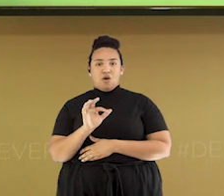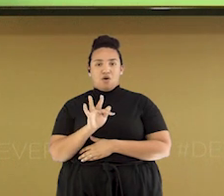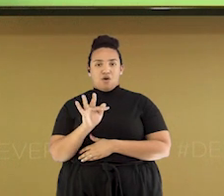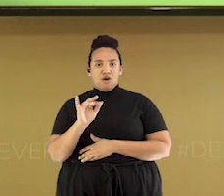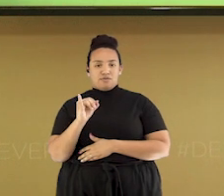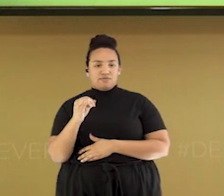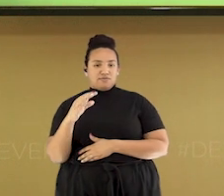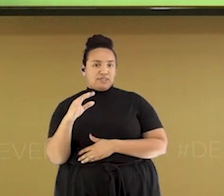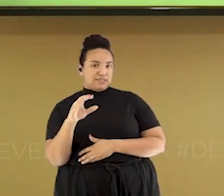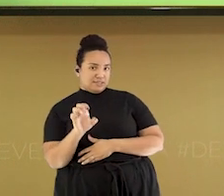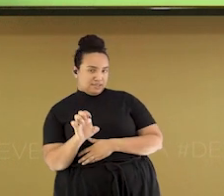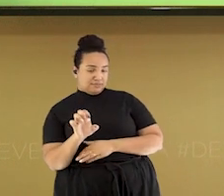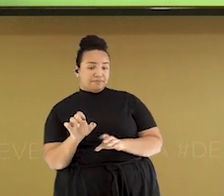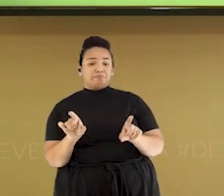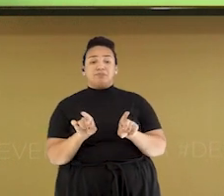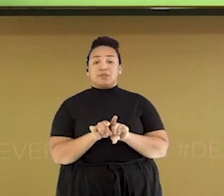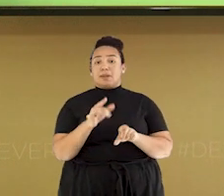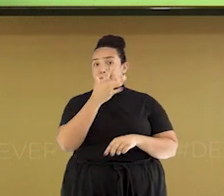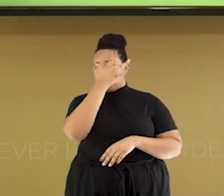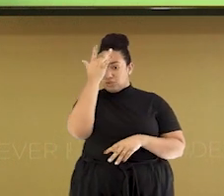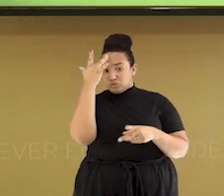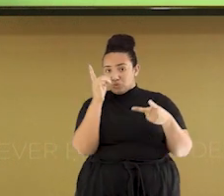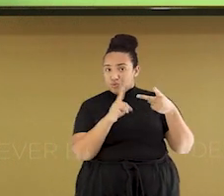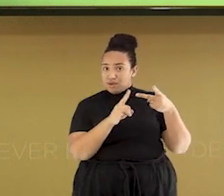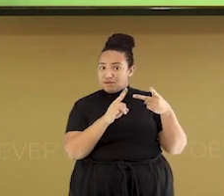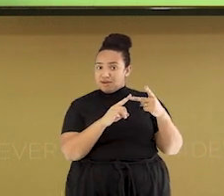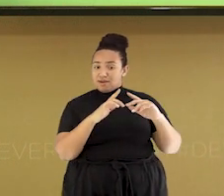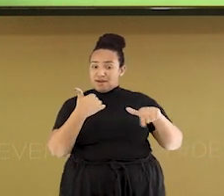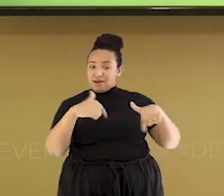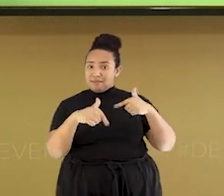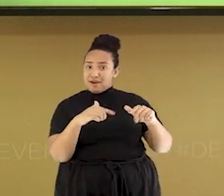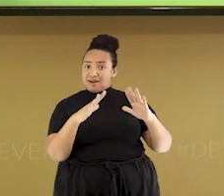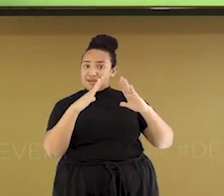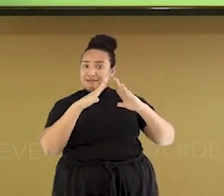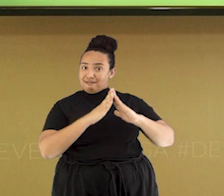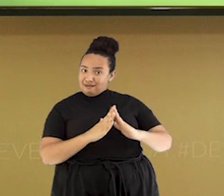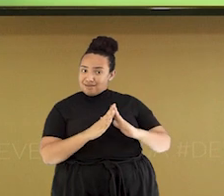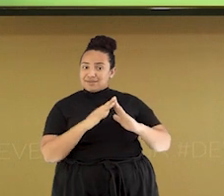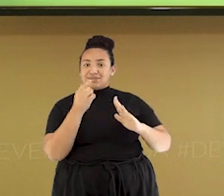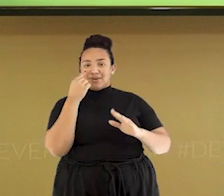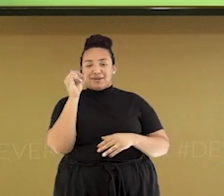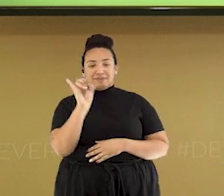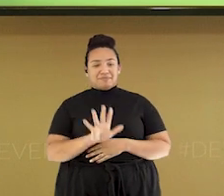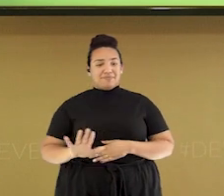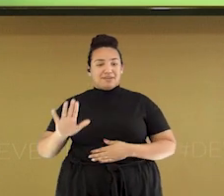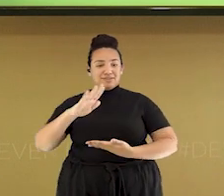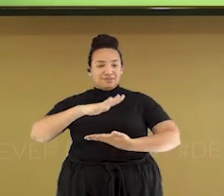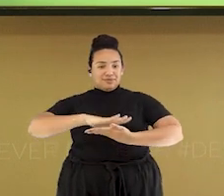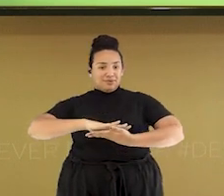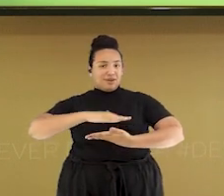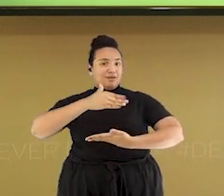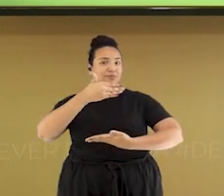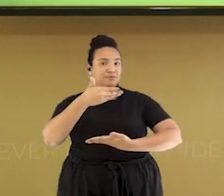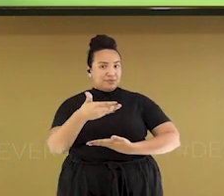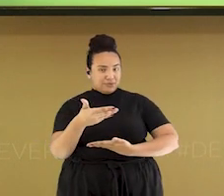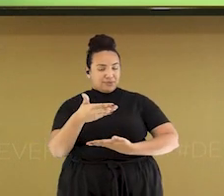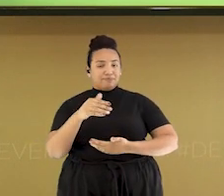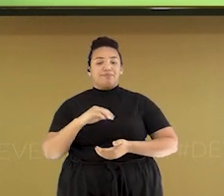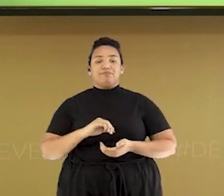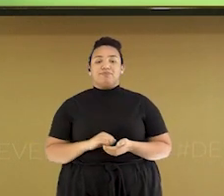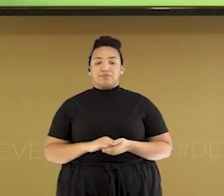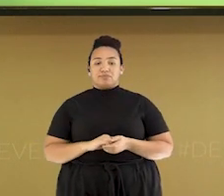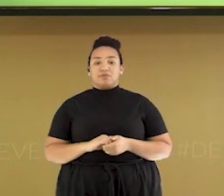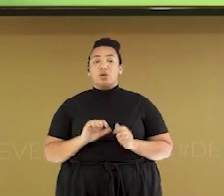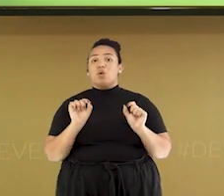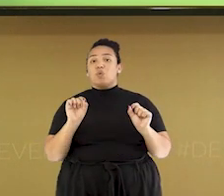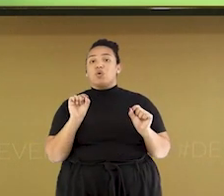de casa é essa aqui da segunda imagem. Essa pessoa está em frente de um computador. Ela está criando